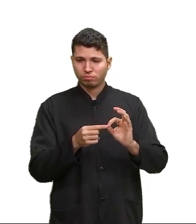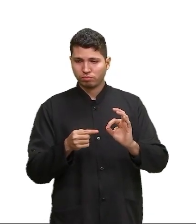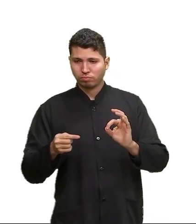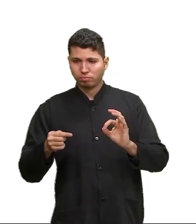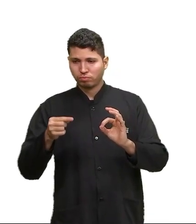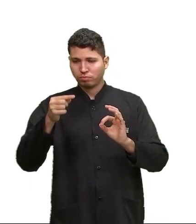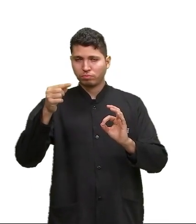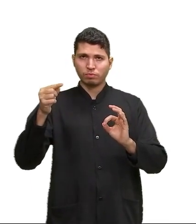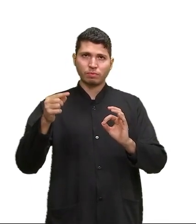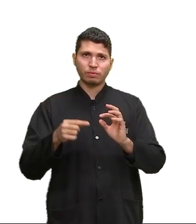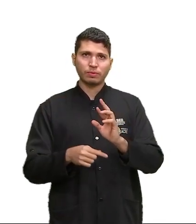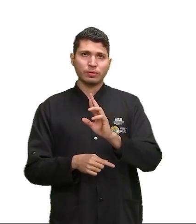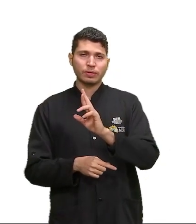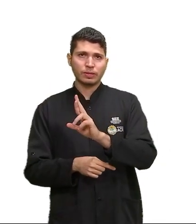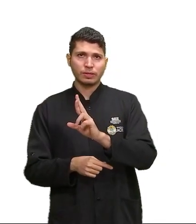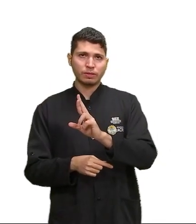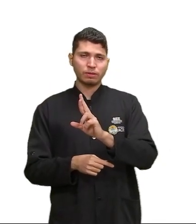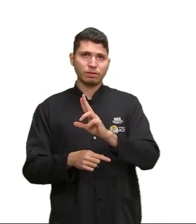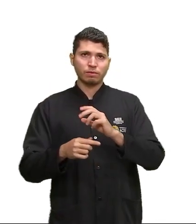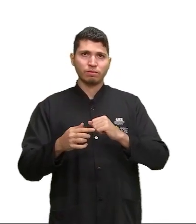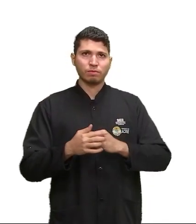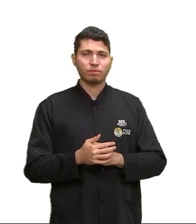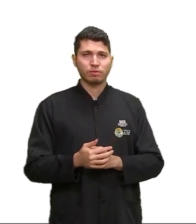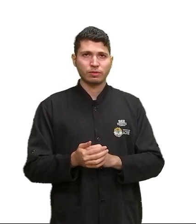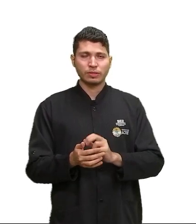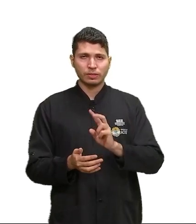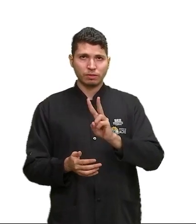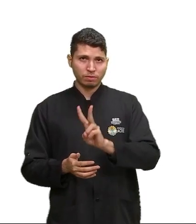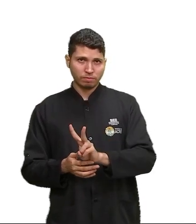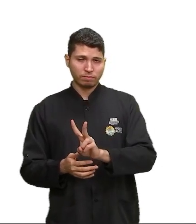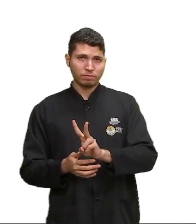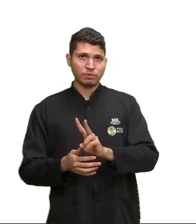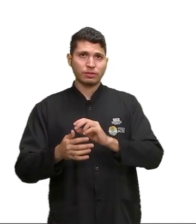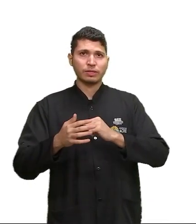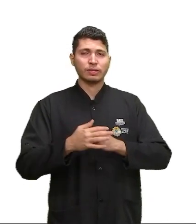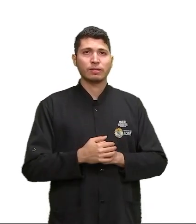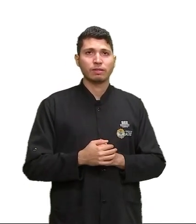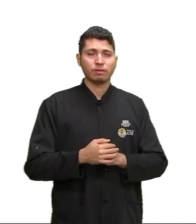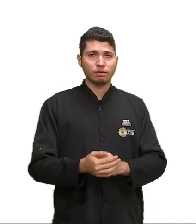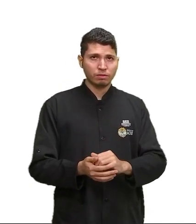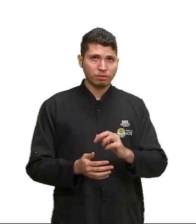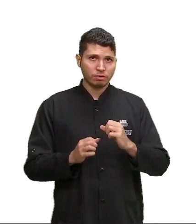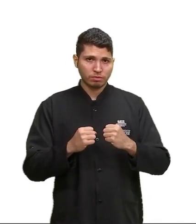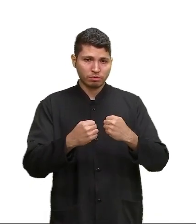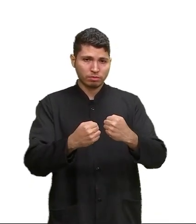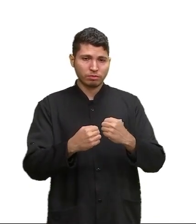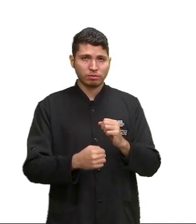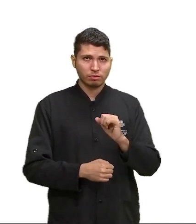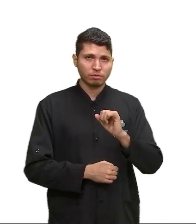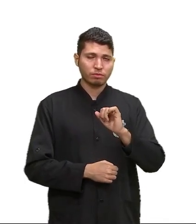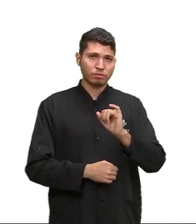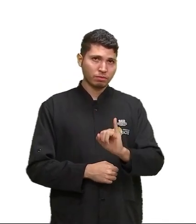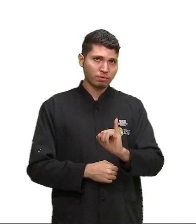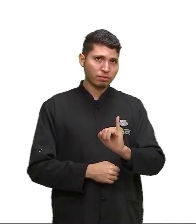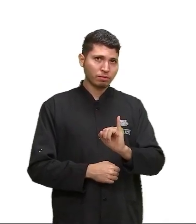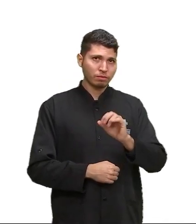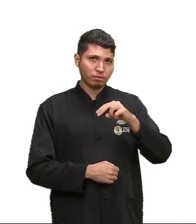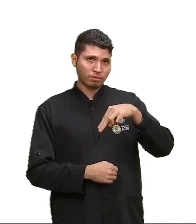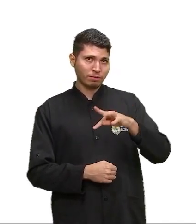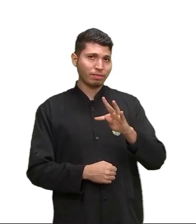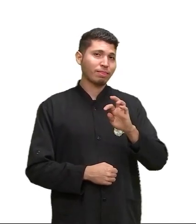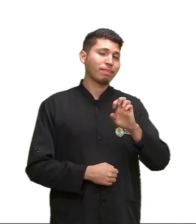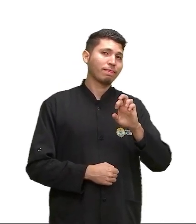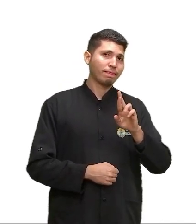resistência R, de tensão efetiva V e da resistência interna R da bateria. Olha, essas siglas aí parecem